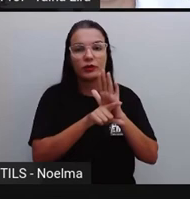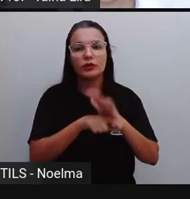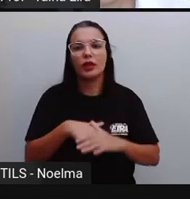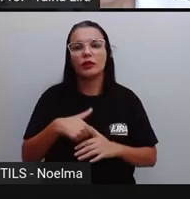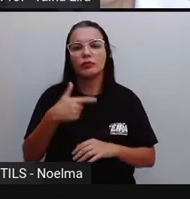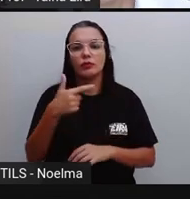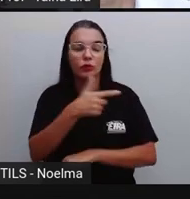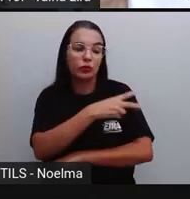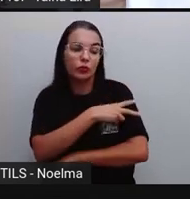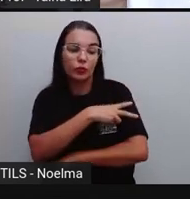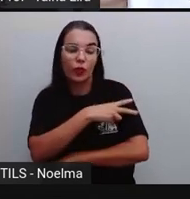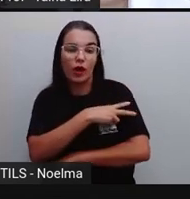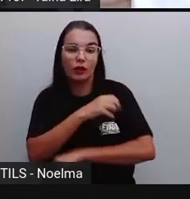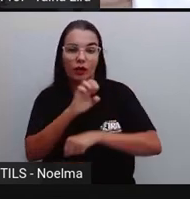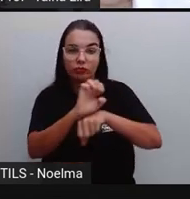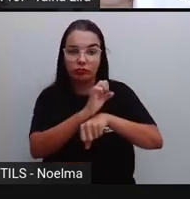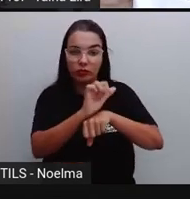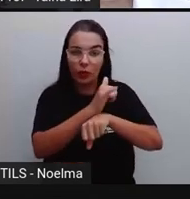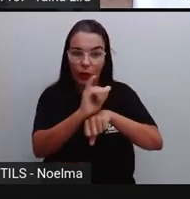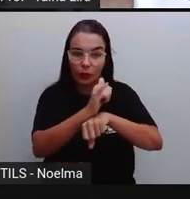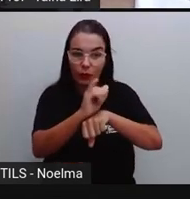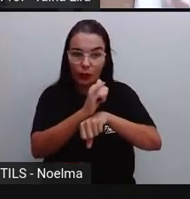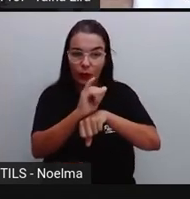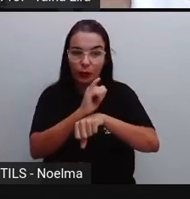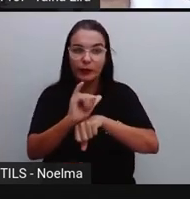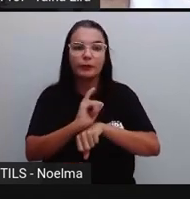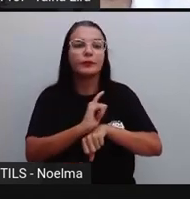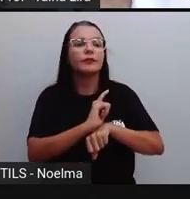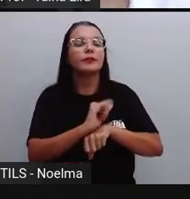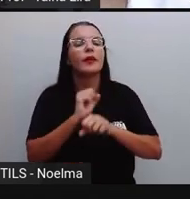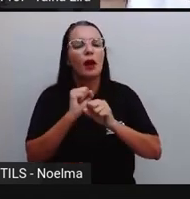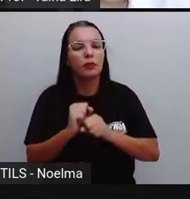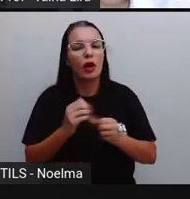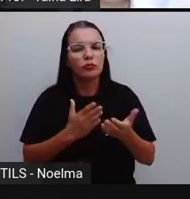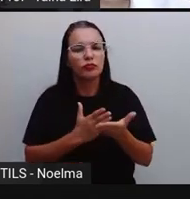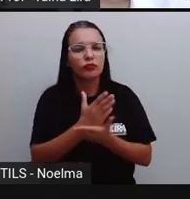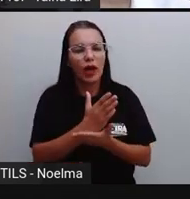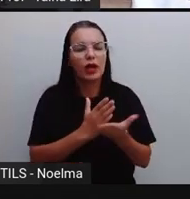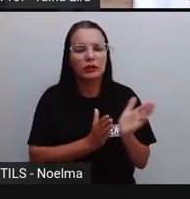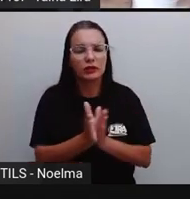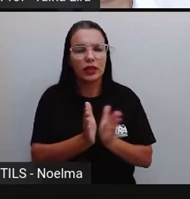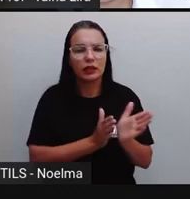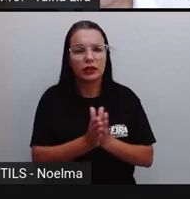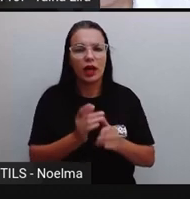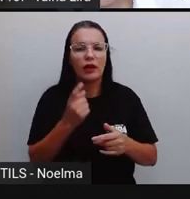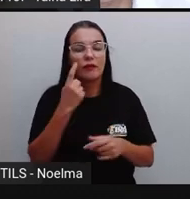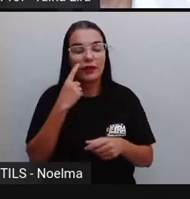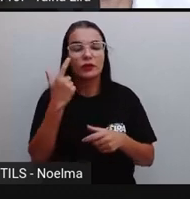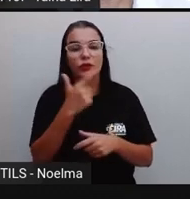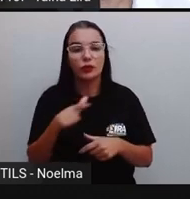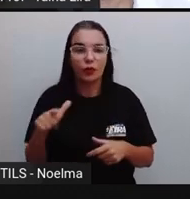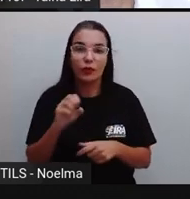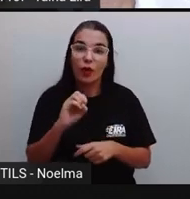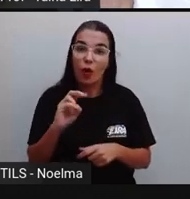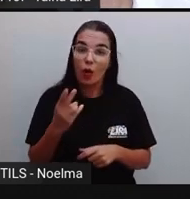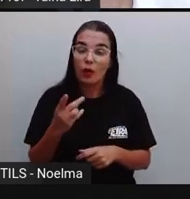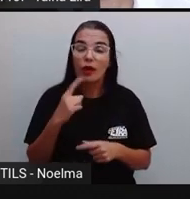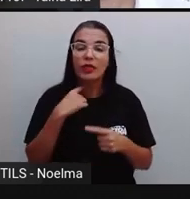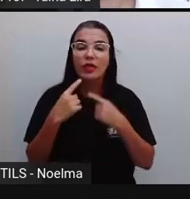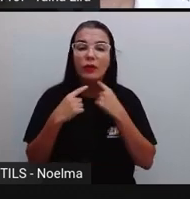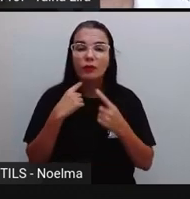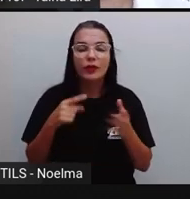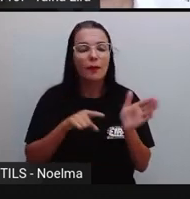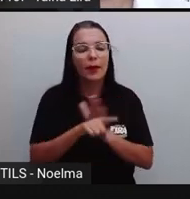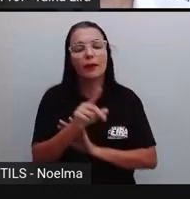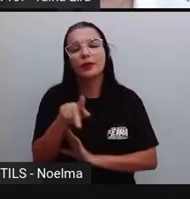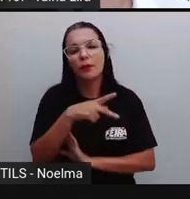tá lá no canal da Secretaria de Educação. Entra lá, assiste a aula novamente ou anota as dúvidas e